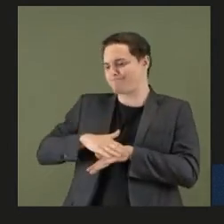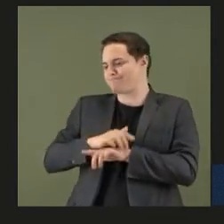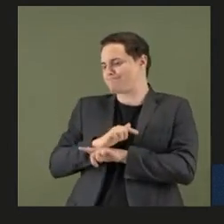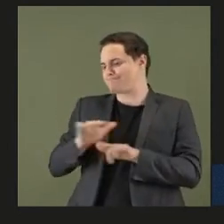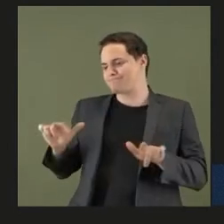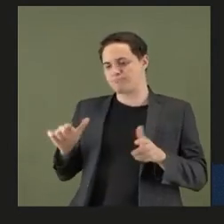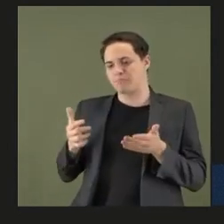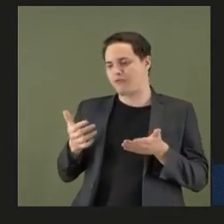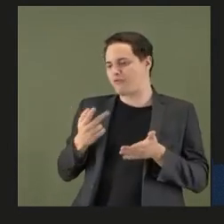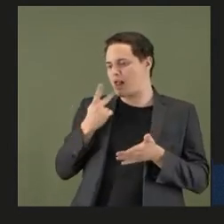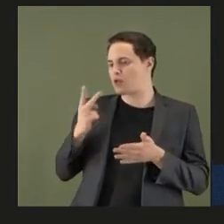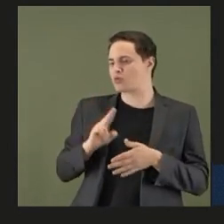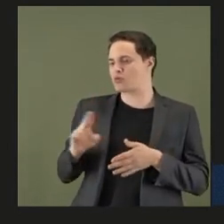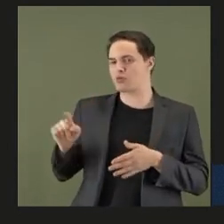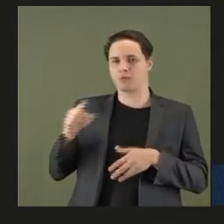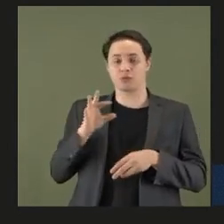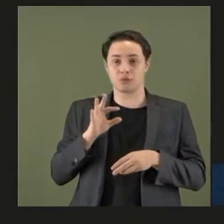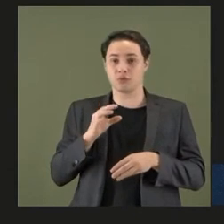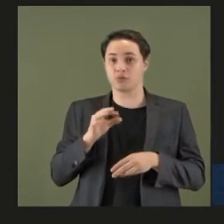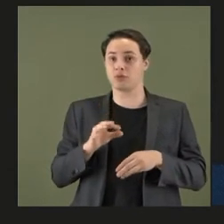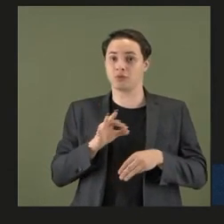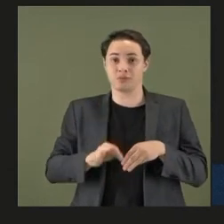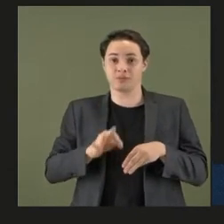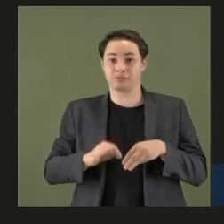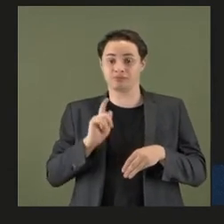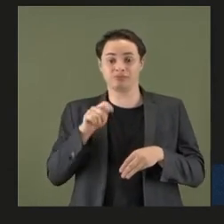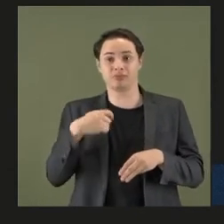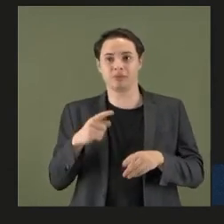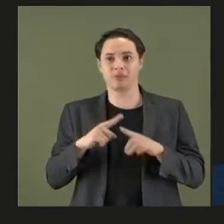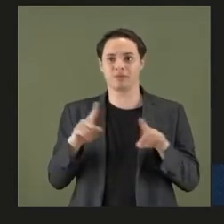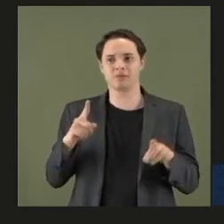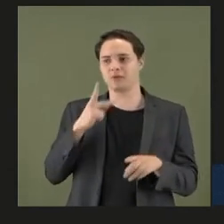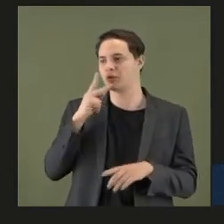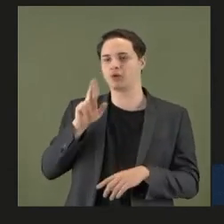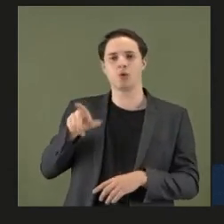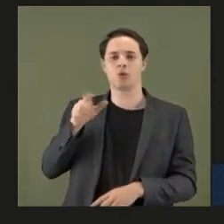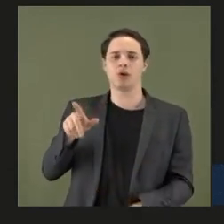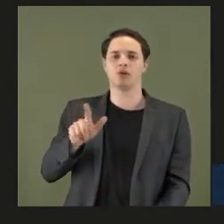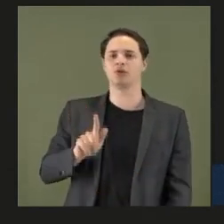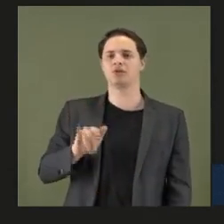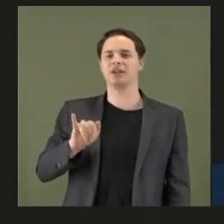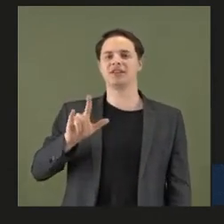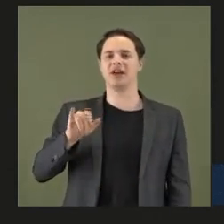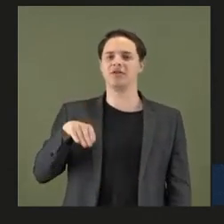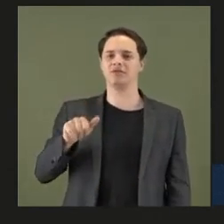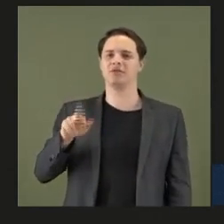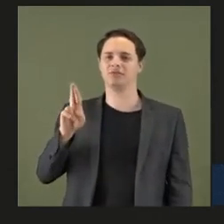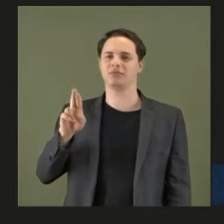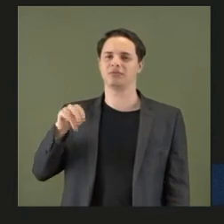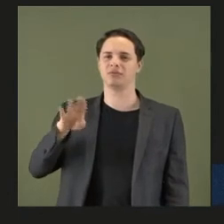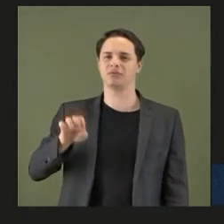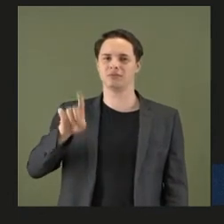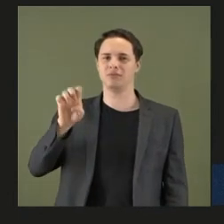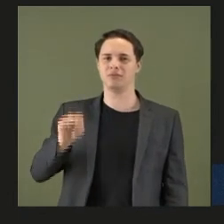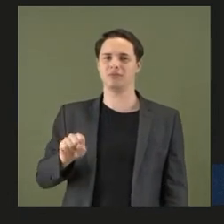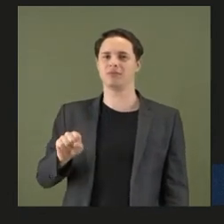poder revelar o nome do ministro. No entanto, negou que tivesse sido Gilmar Mendes, mas silenciou quando se